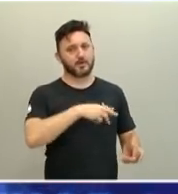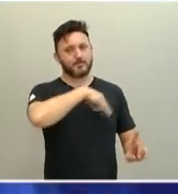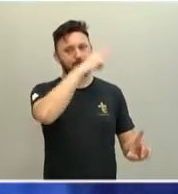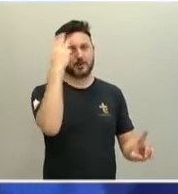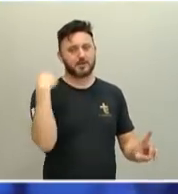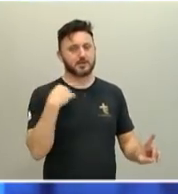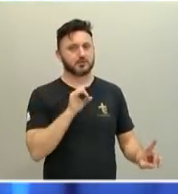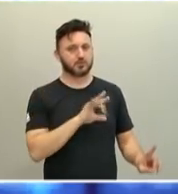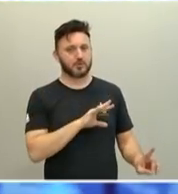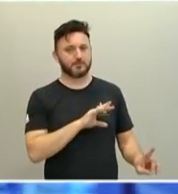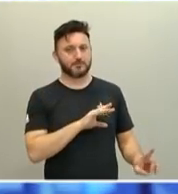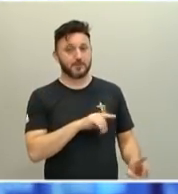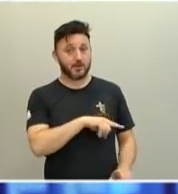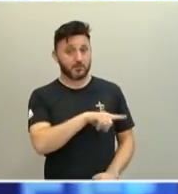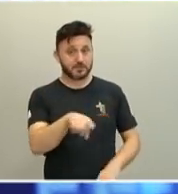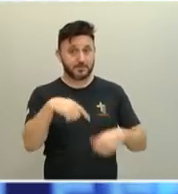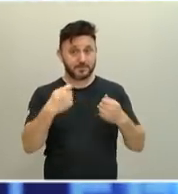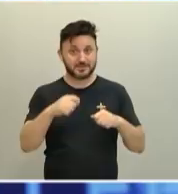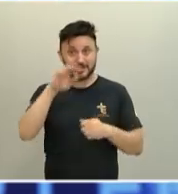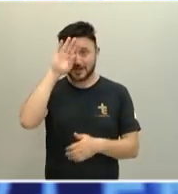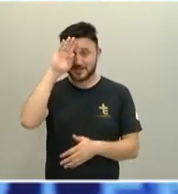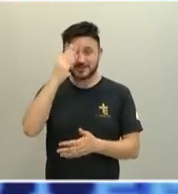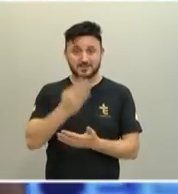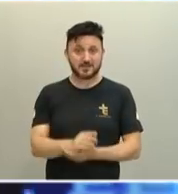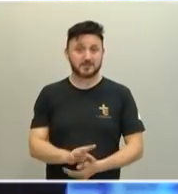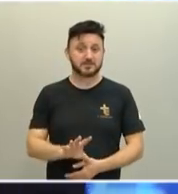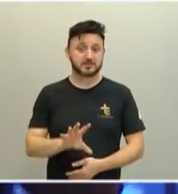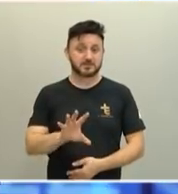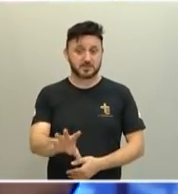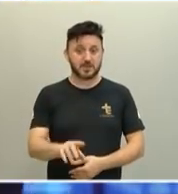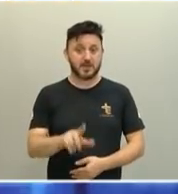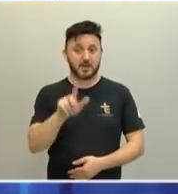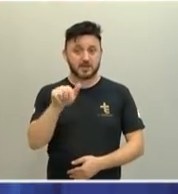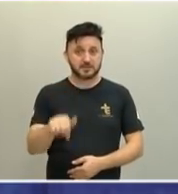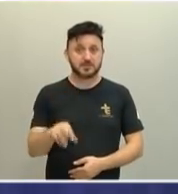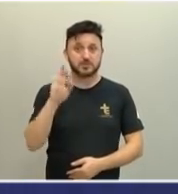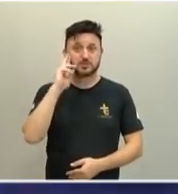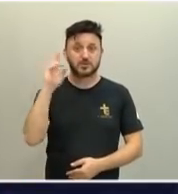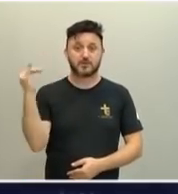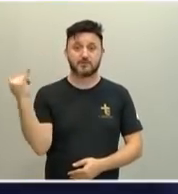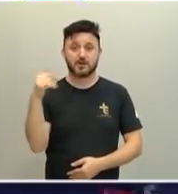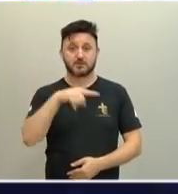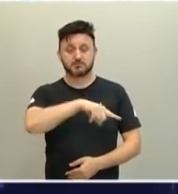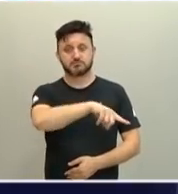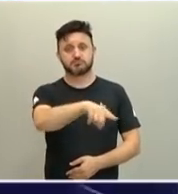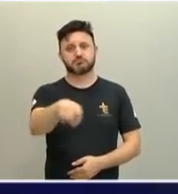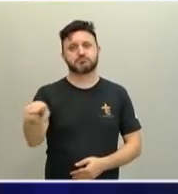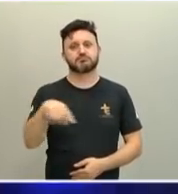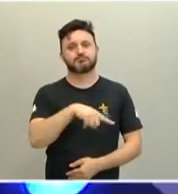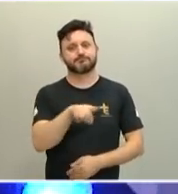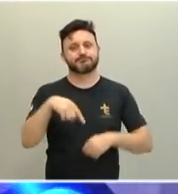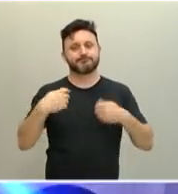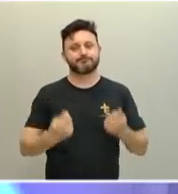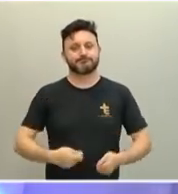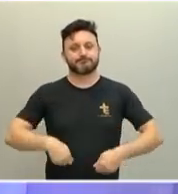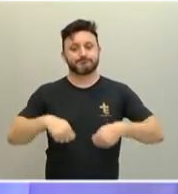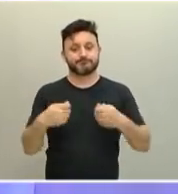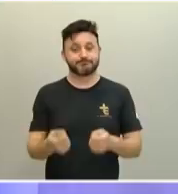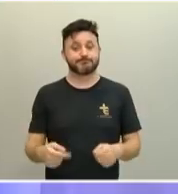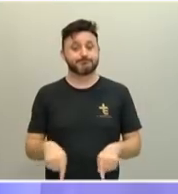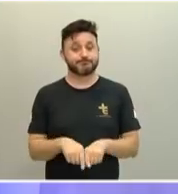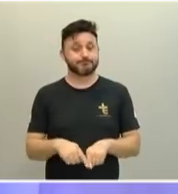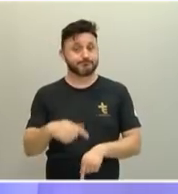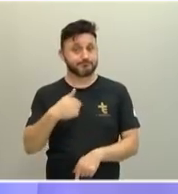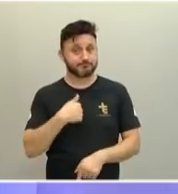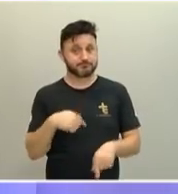todos. Você precisa acreditar nisso. É isso que o Senhor está dizendo a você. Você, eu, todos